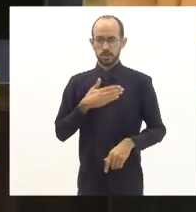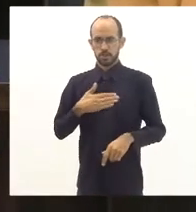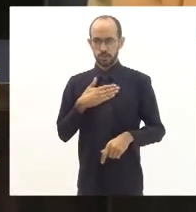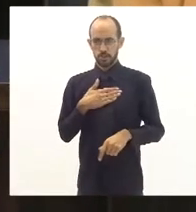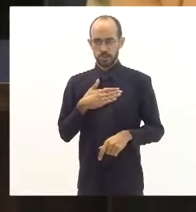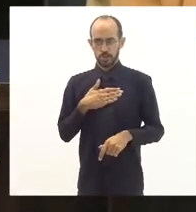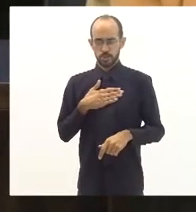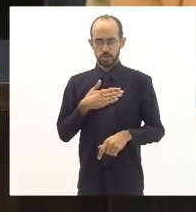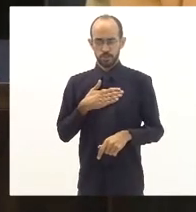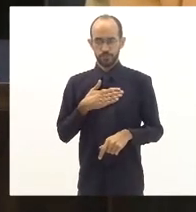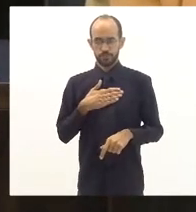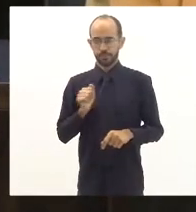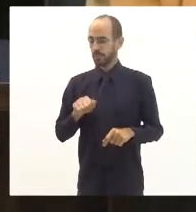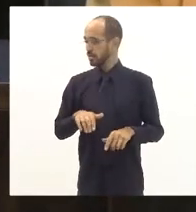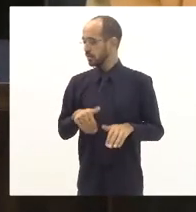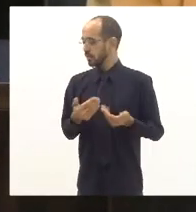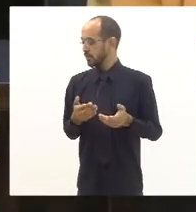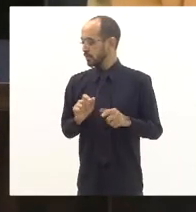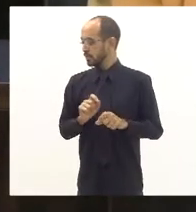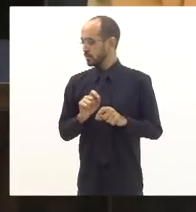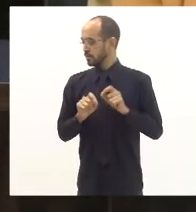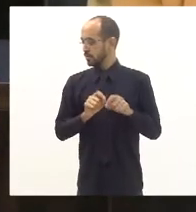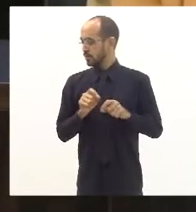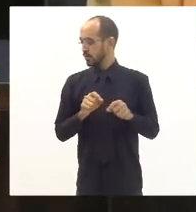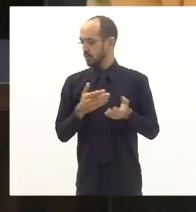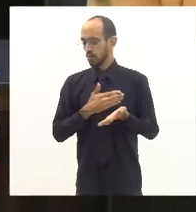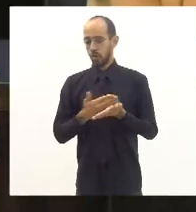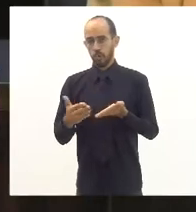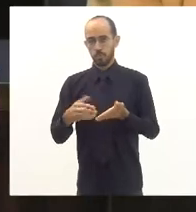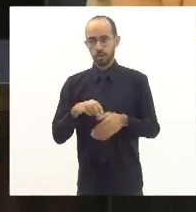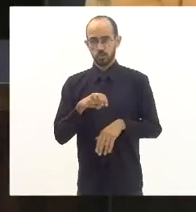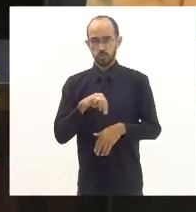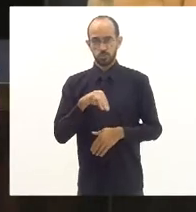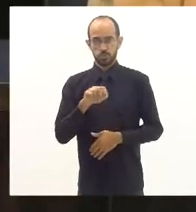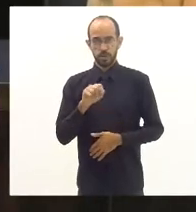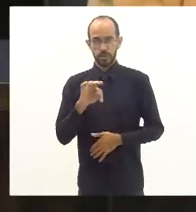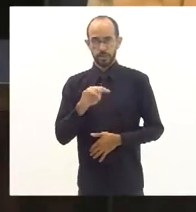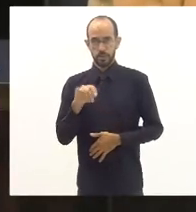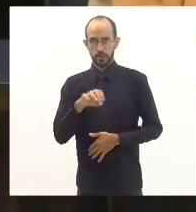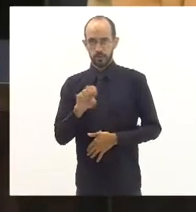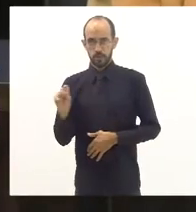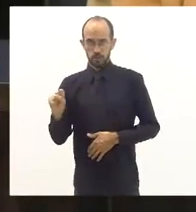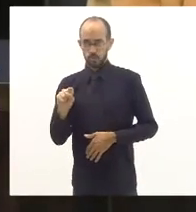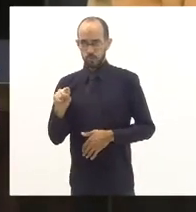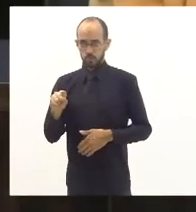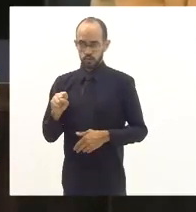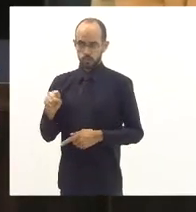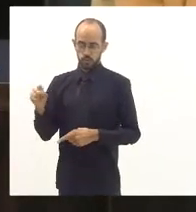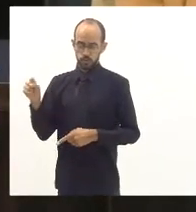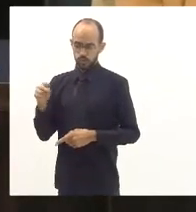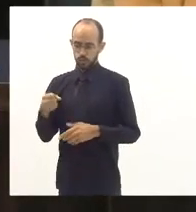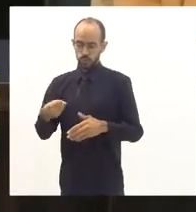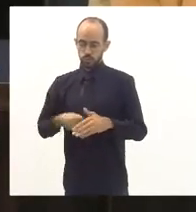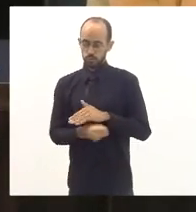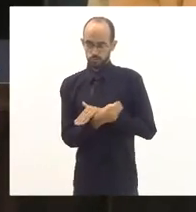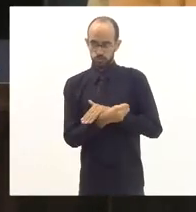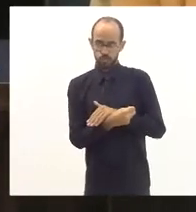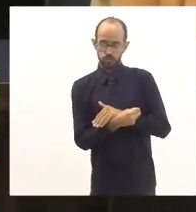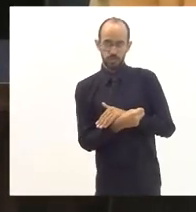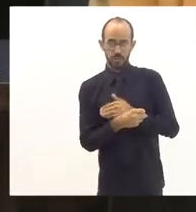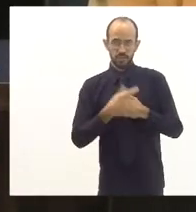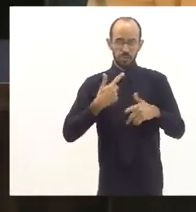início, né, quando o Matheus Quintal foi nomeado, houve um certo tititi, né, por causa da